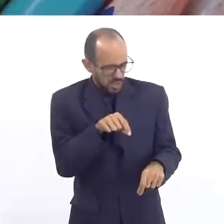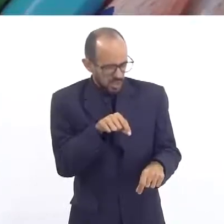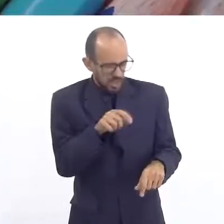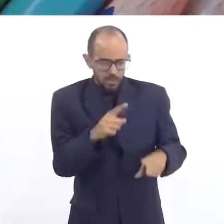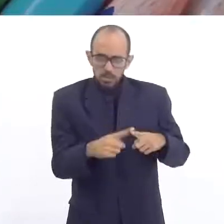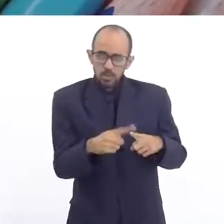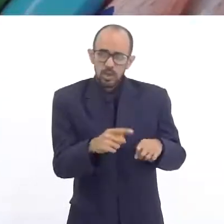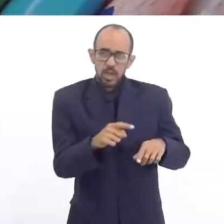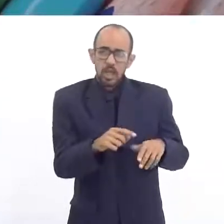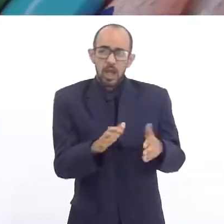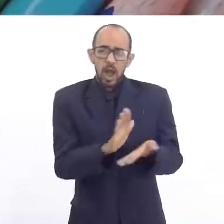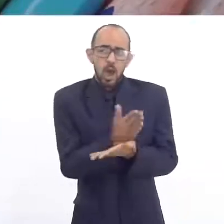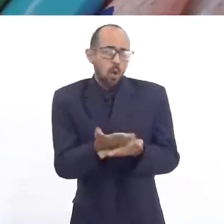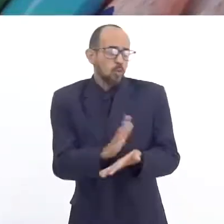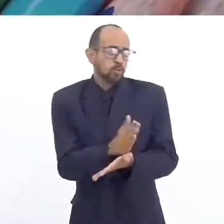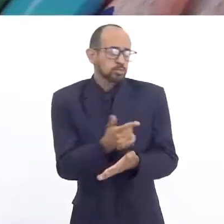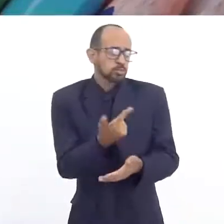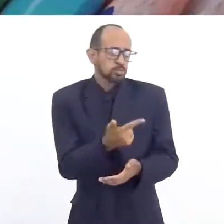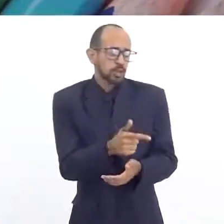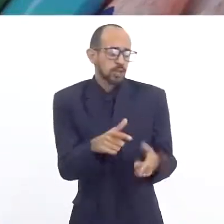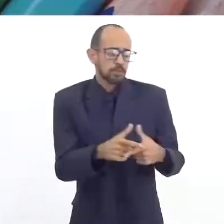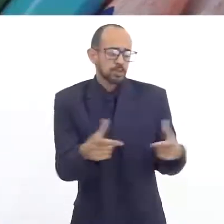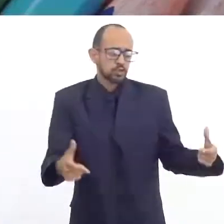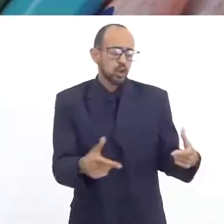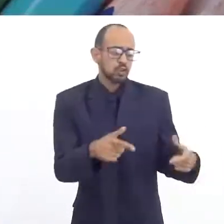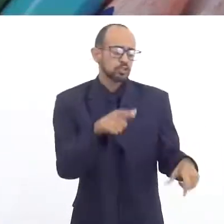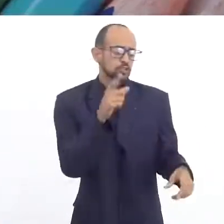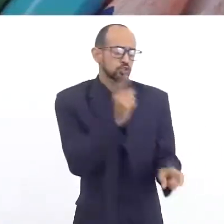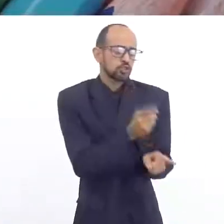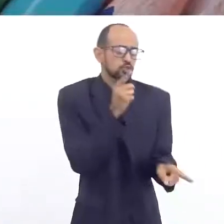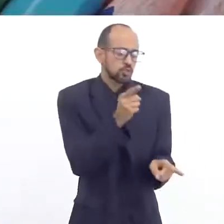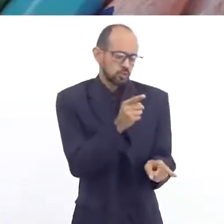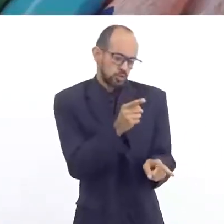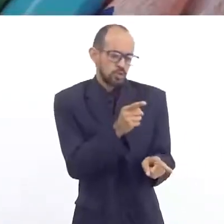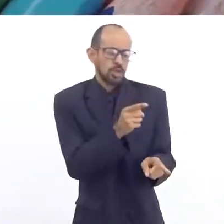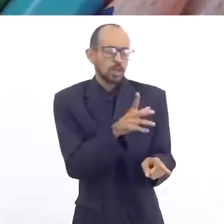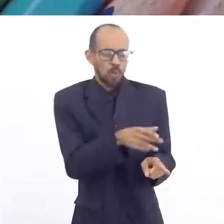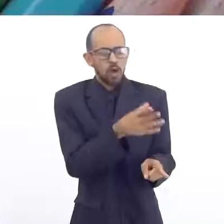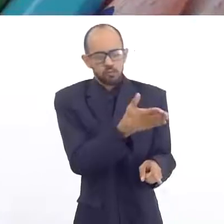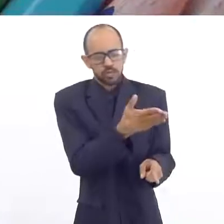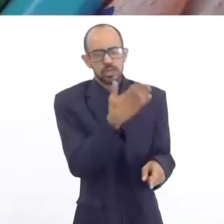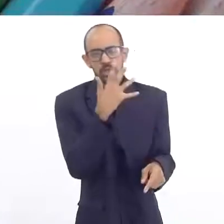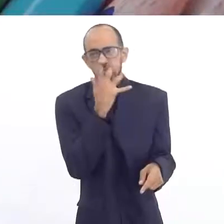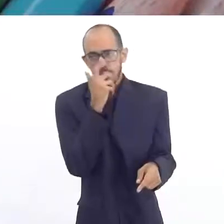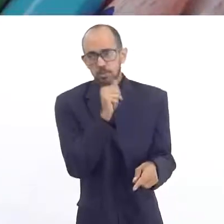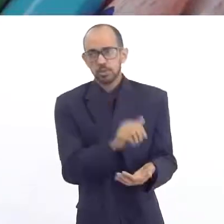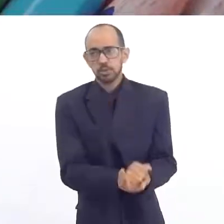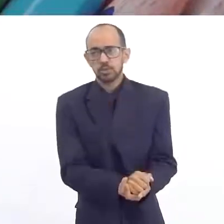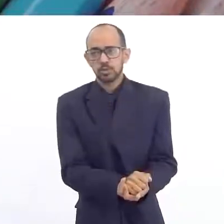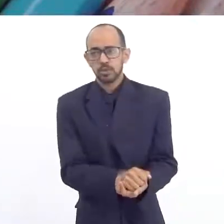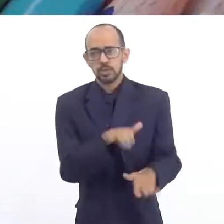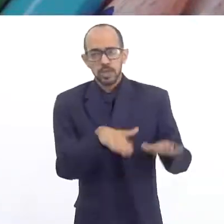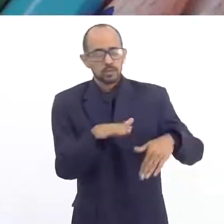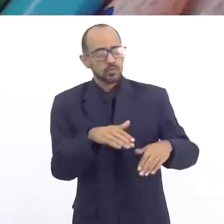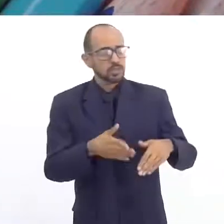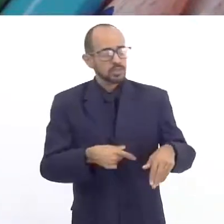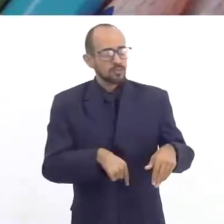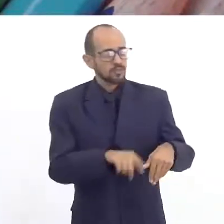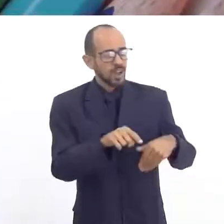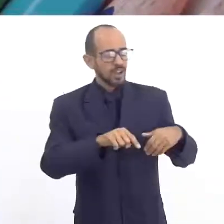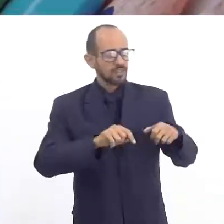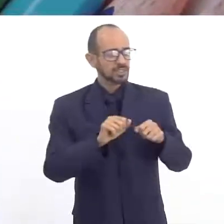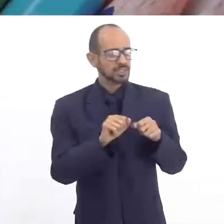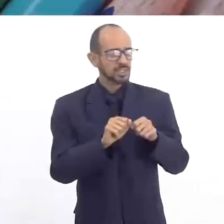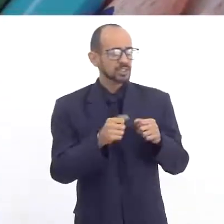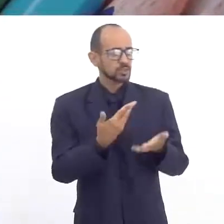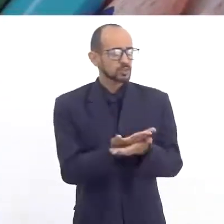ter aquela escolha, porque nem todo mundo tem a sua sorte, né, de descobrir assim, dessa forma tão bonita. e às vezes vai para